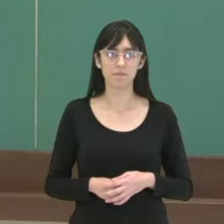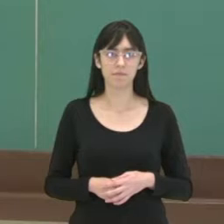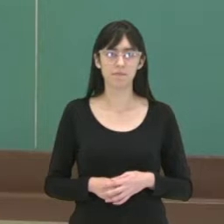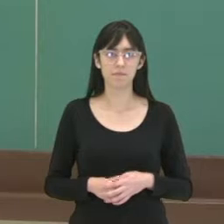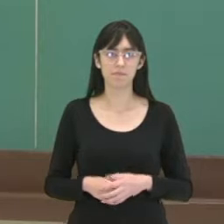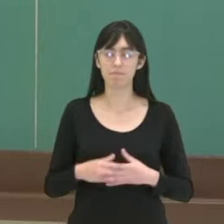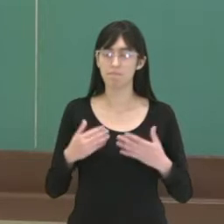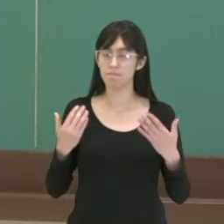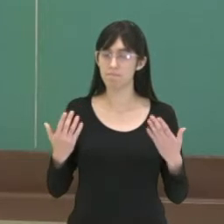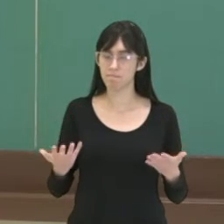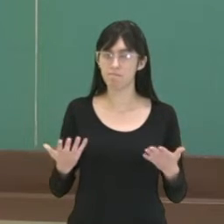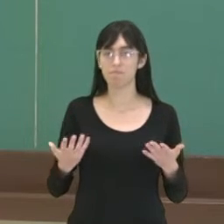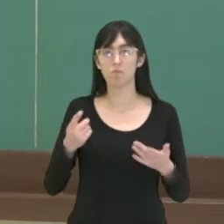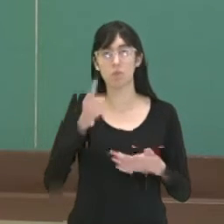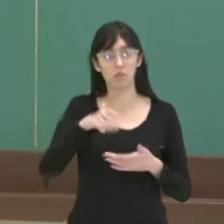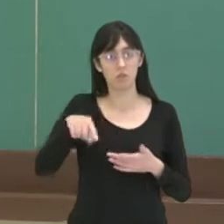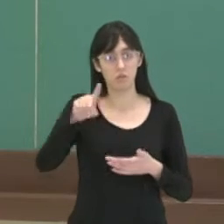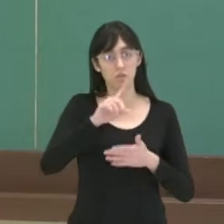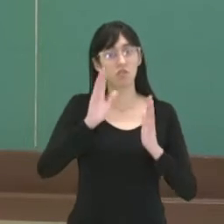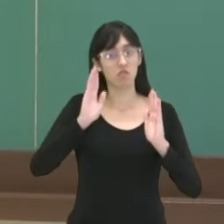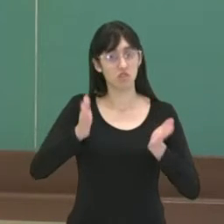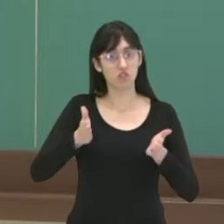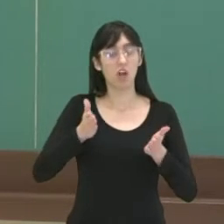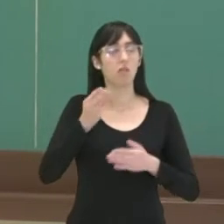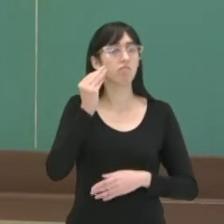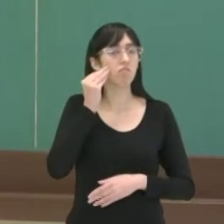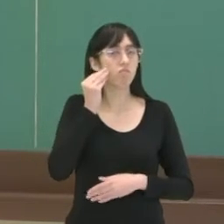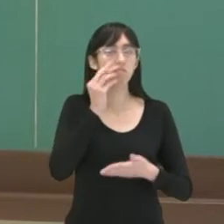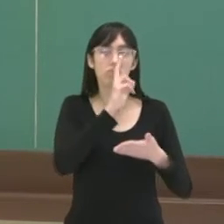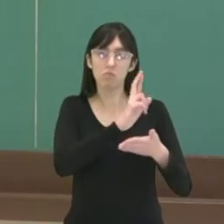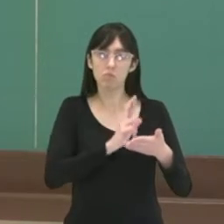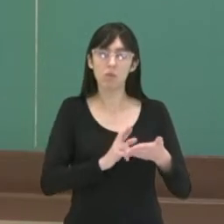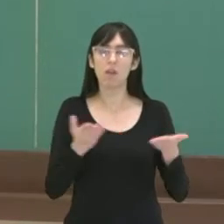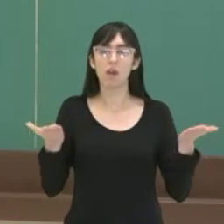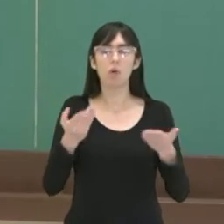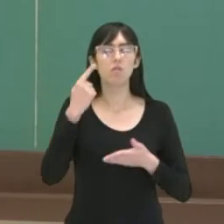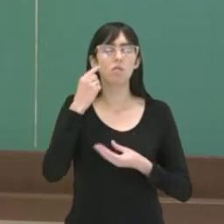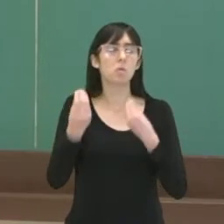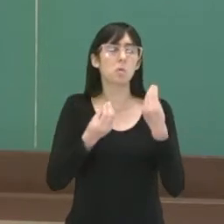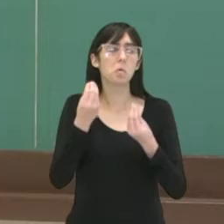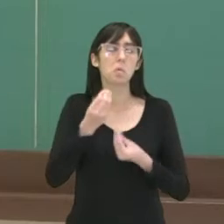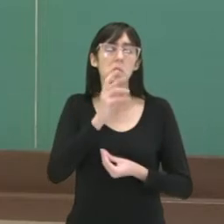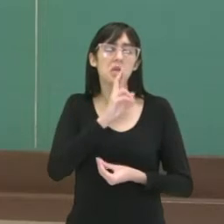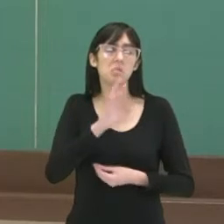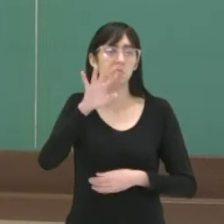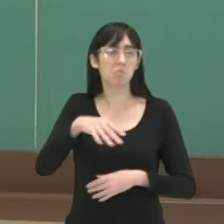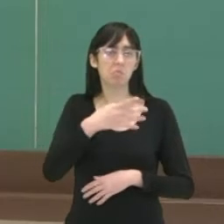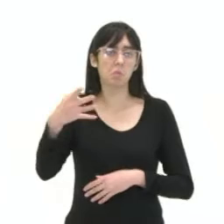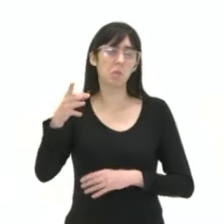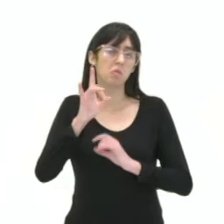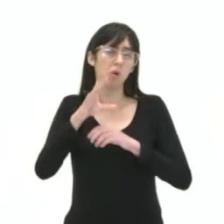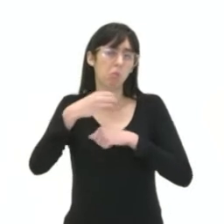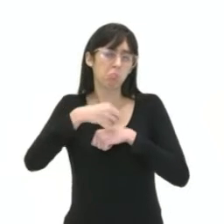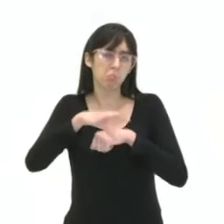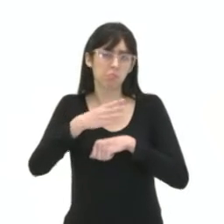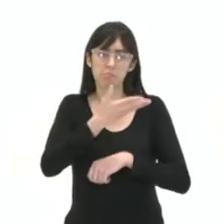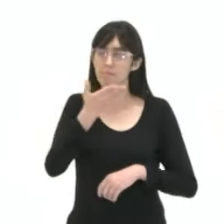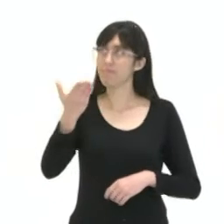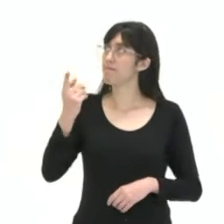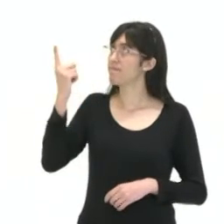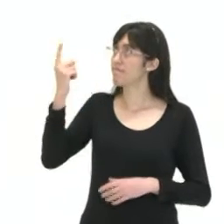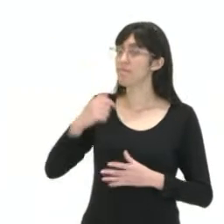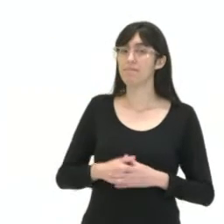Bem, agora que vocês tiveram um tempo para responder essa atividade, vamos ver uma sugestão de como pode ficar essa tabela. O país colonizador